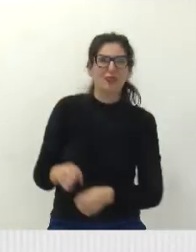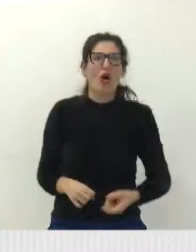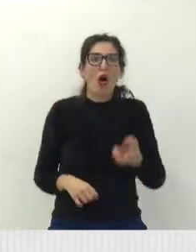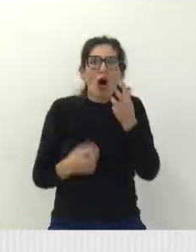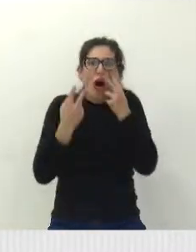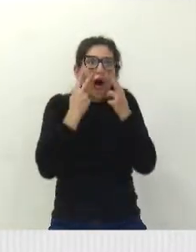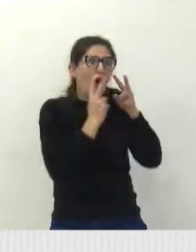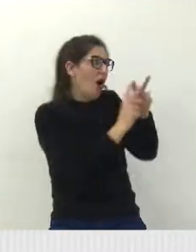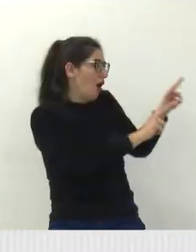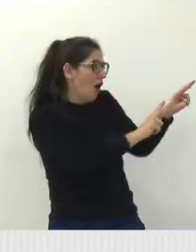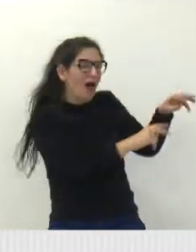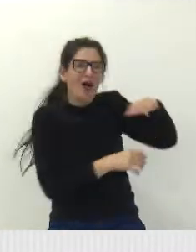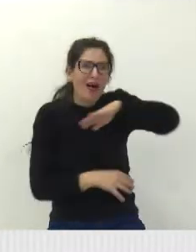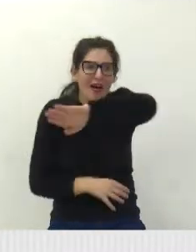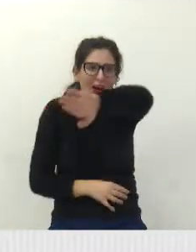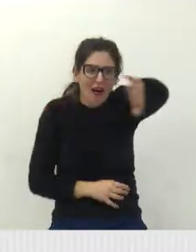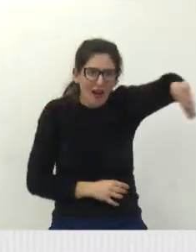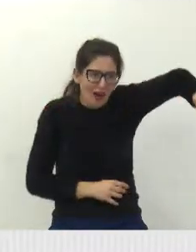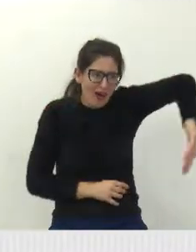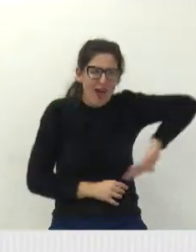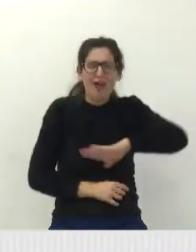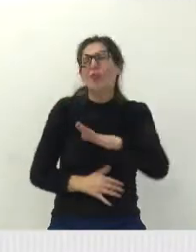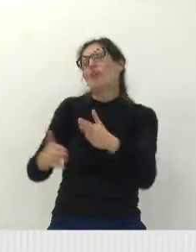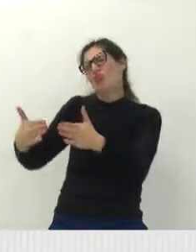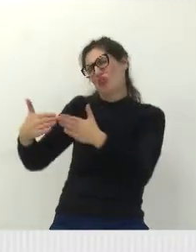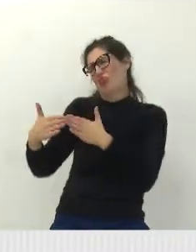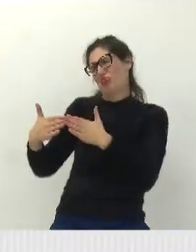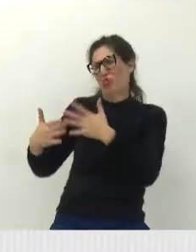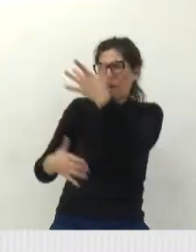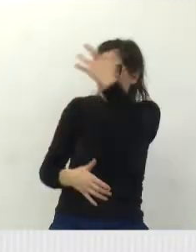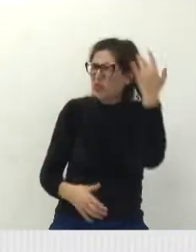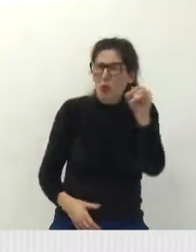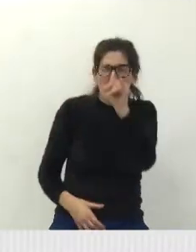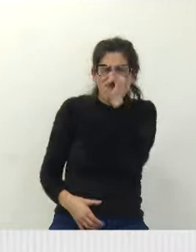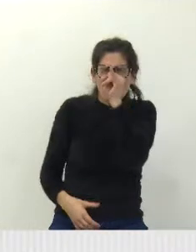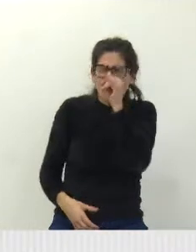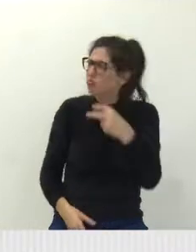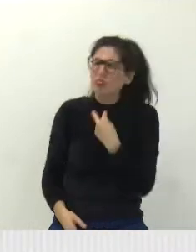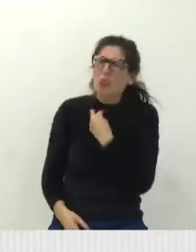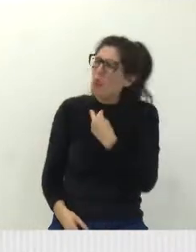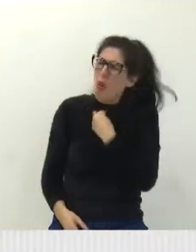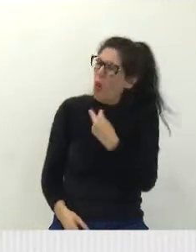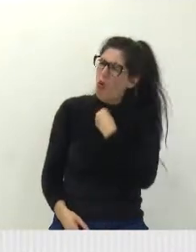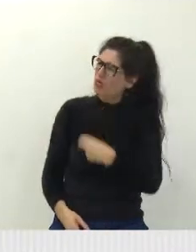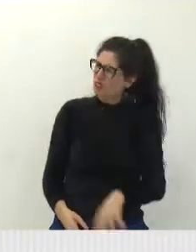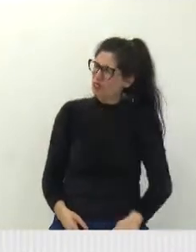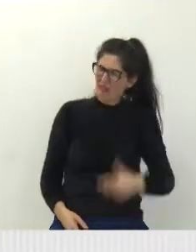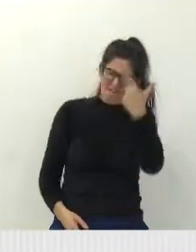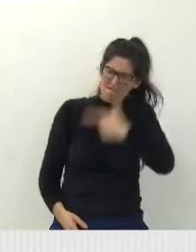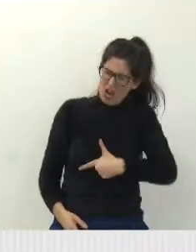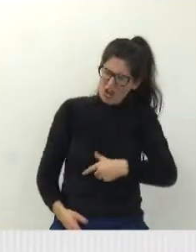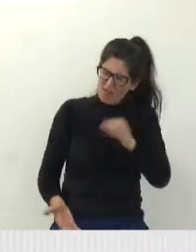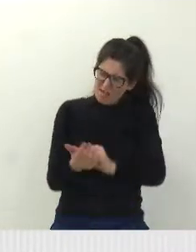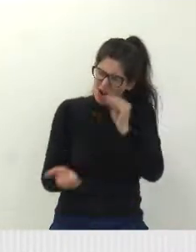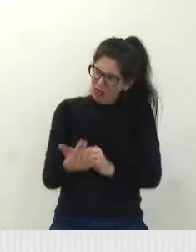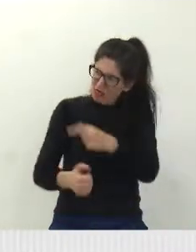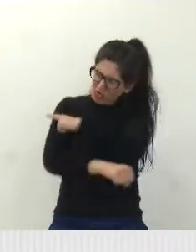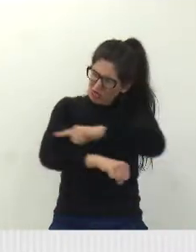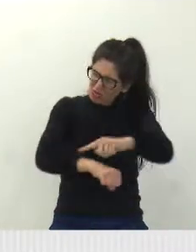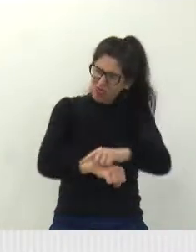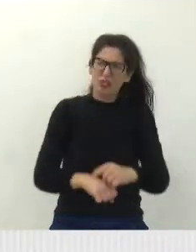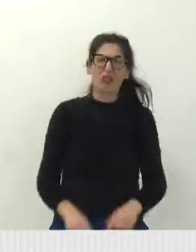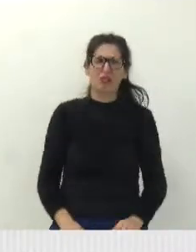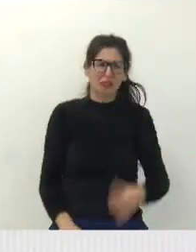rotatória. Gostaria de pedir mais uma vez a colaboração das pessoas para que não jogassem tanto lixo nas regiões